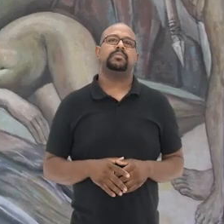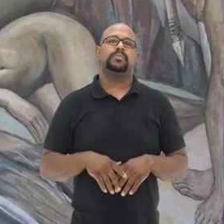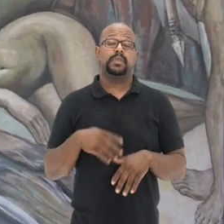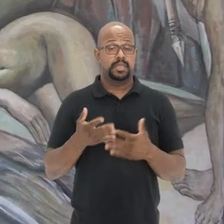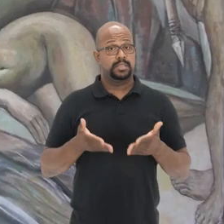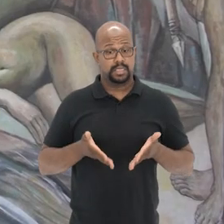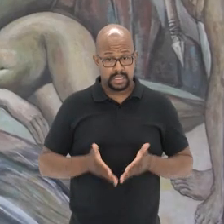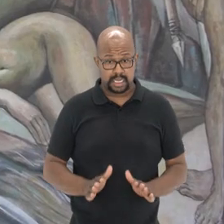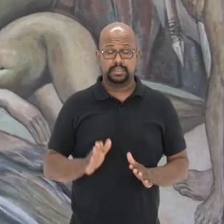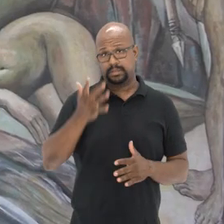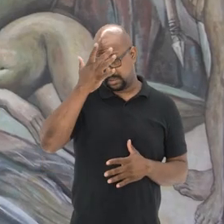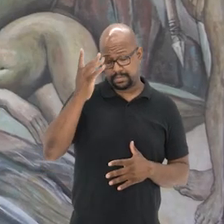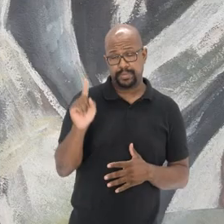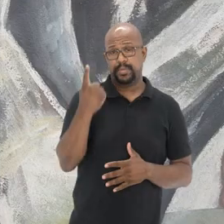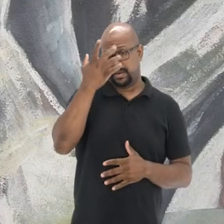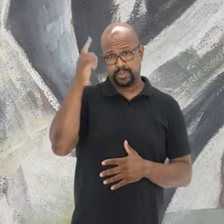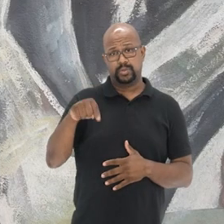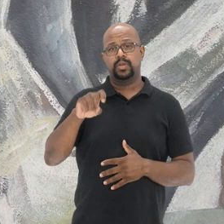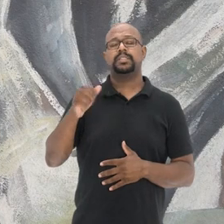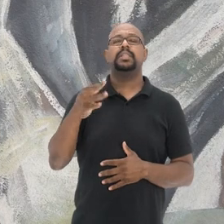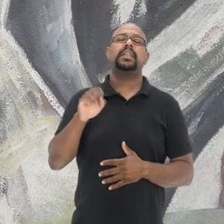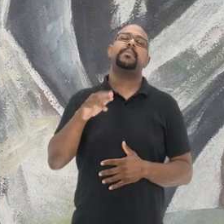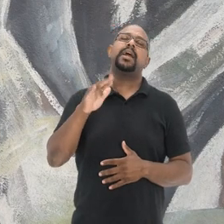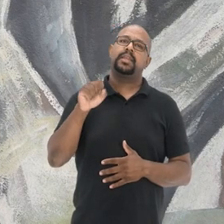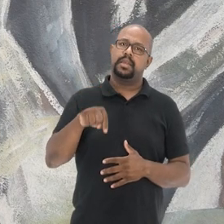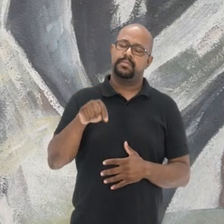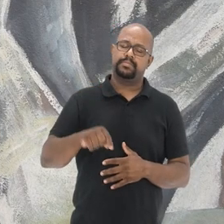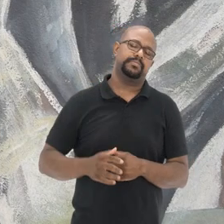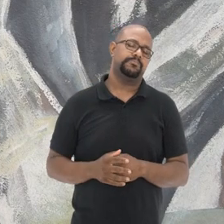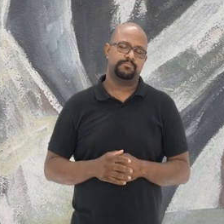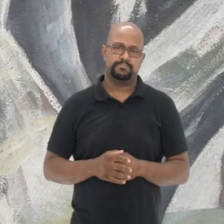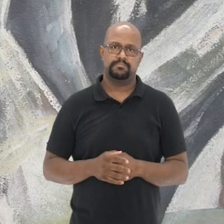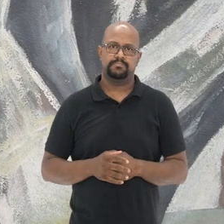Eis que nasce o primeiro santamariense chamado de José.